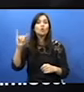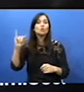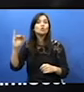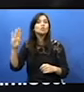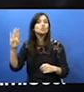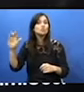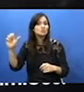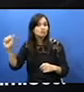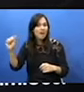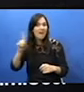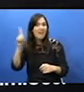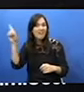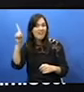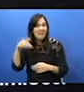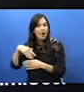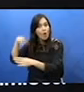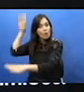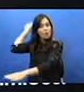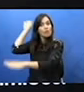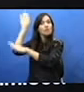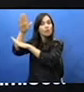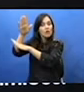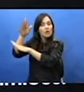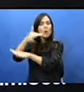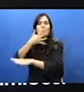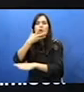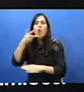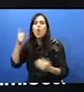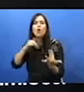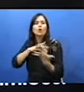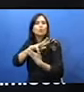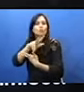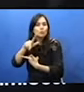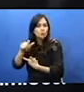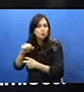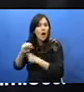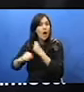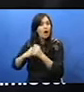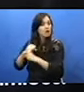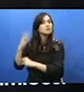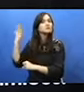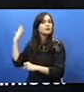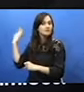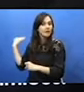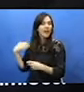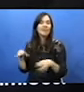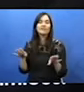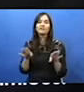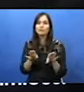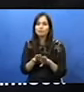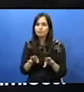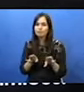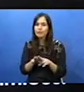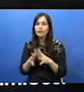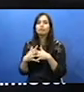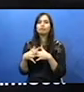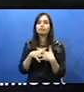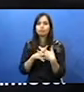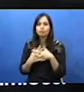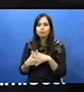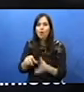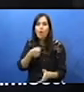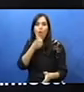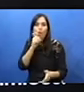Giba, jogador de vôlei, que já foi considerado o melhor do mundo em alguns anos e que também teve uma relação aí com as drogas, foi pego às